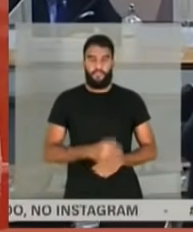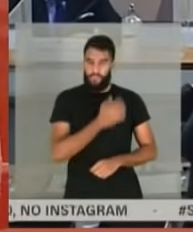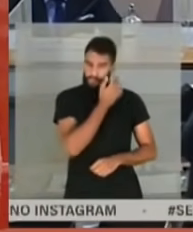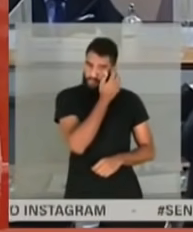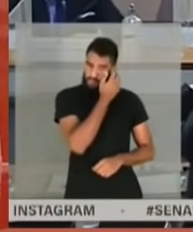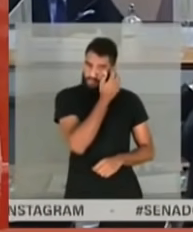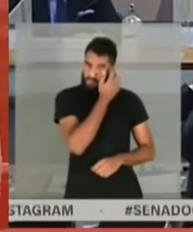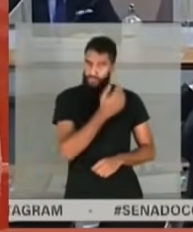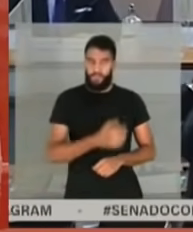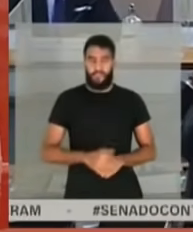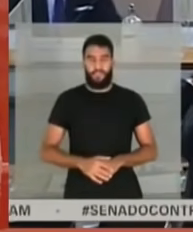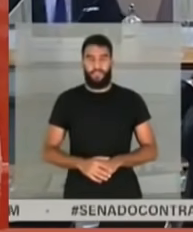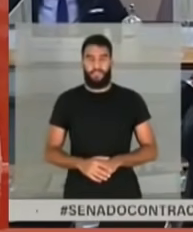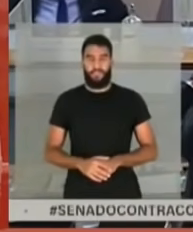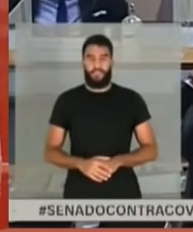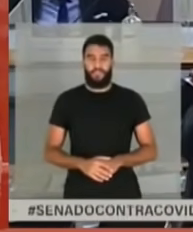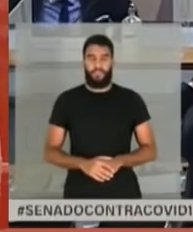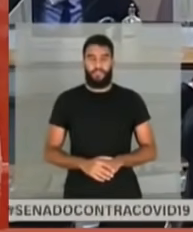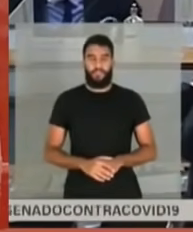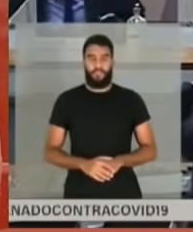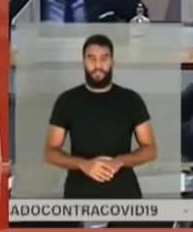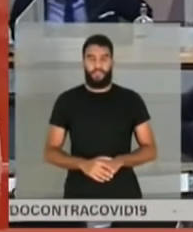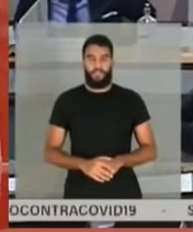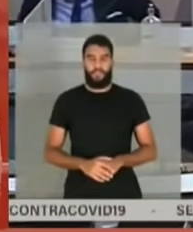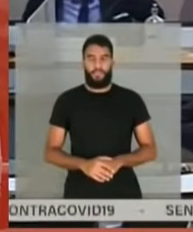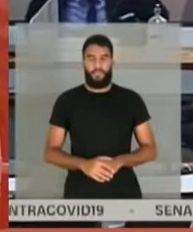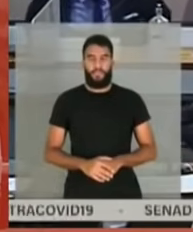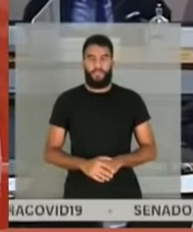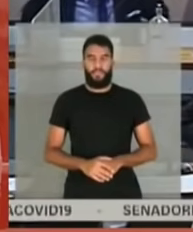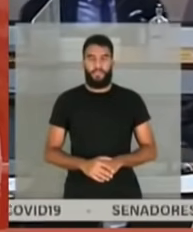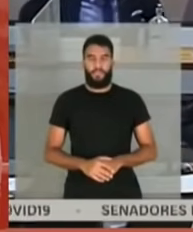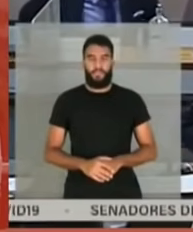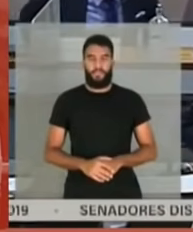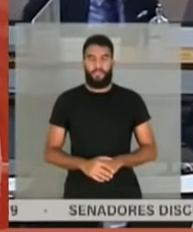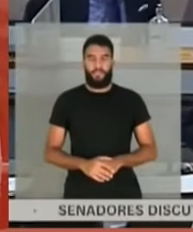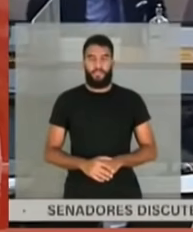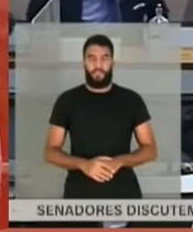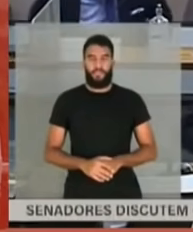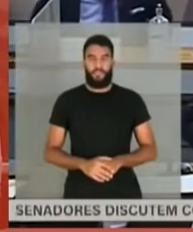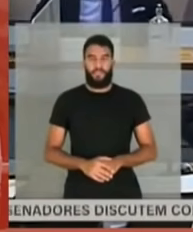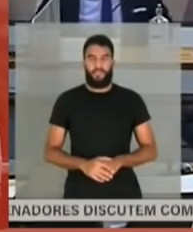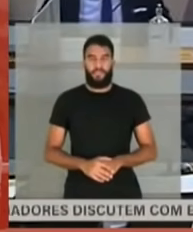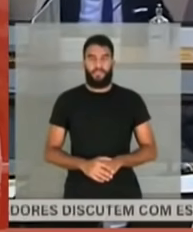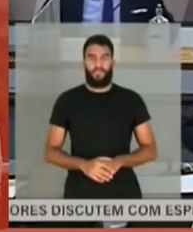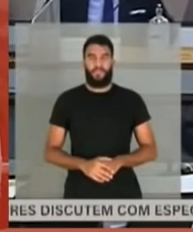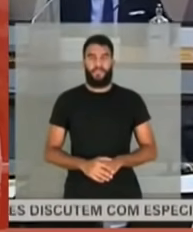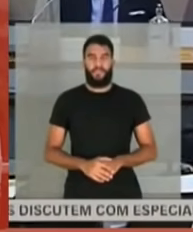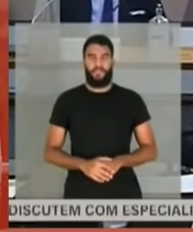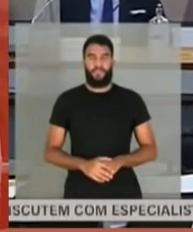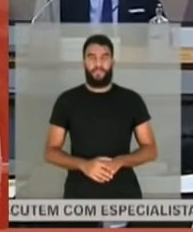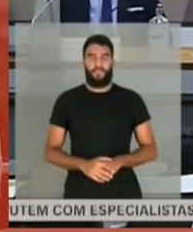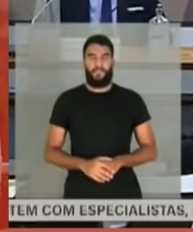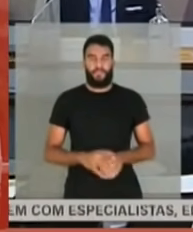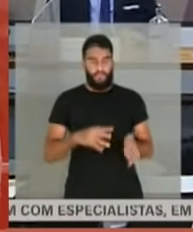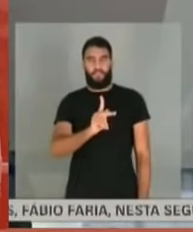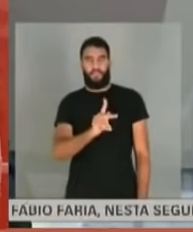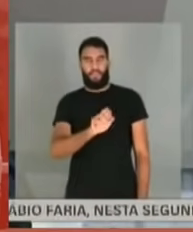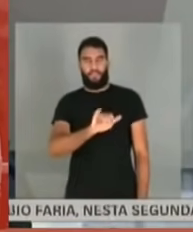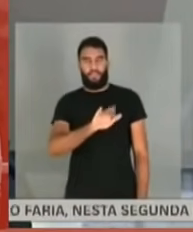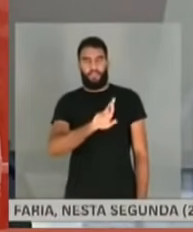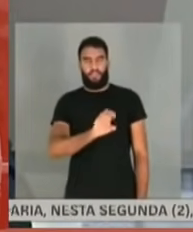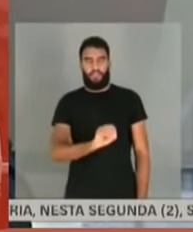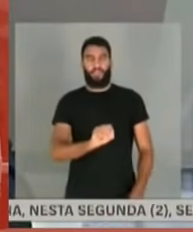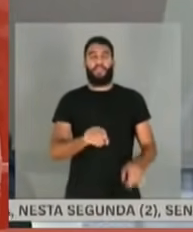fazer a negociata, né, semanas antes de começar a discussão da Covaxin. Então, é